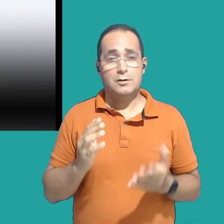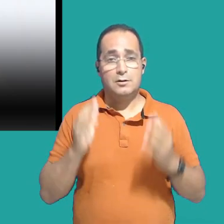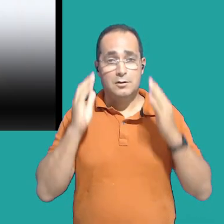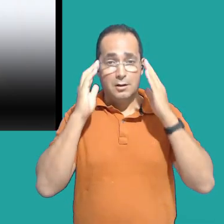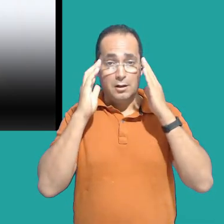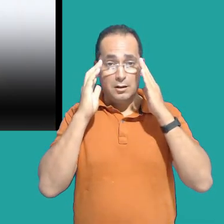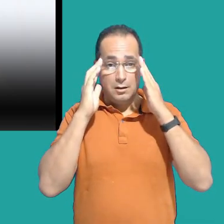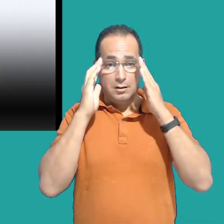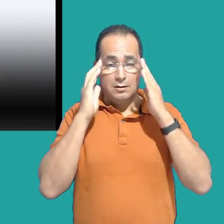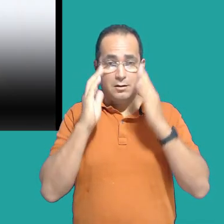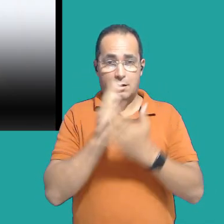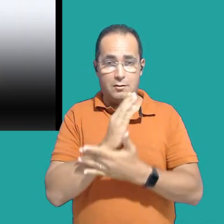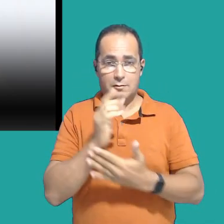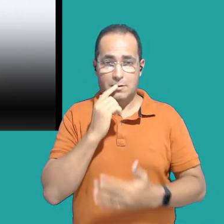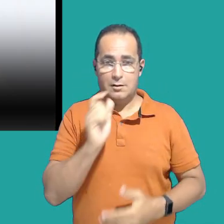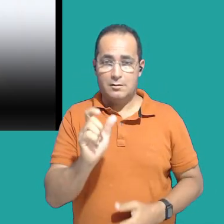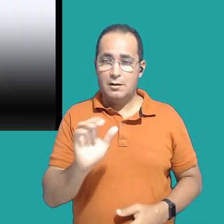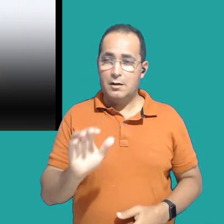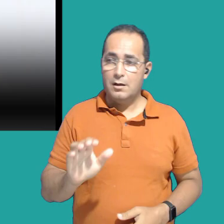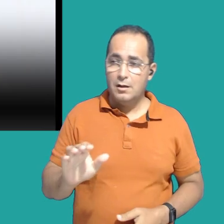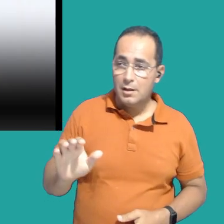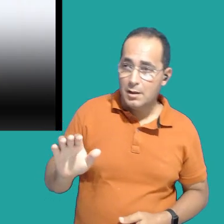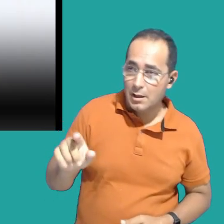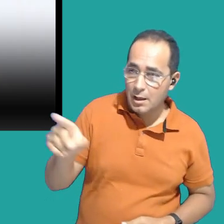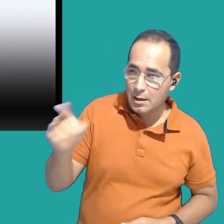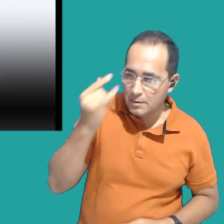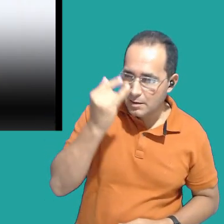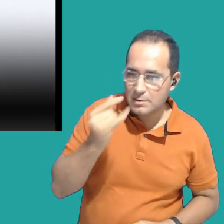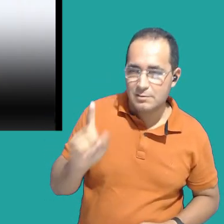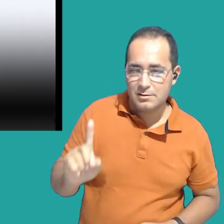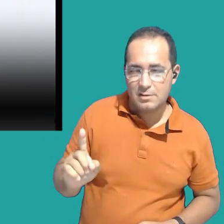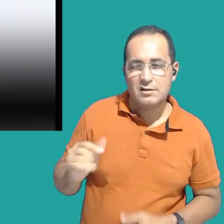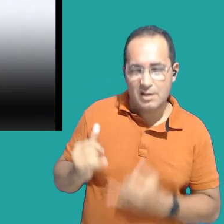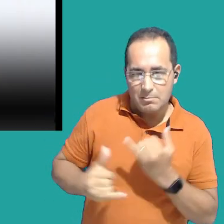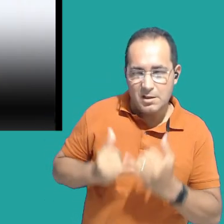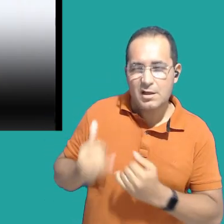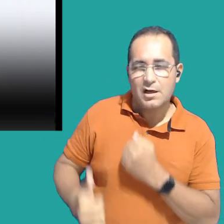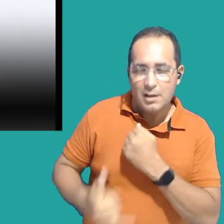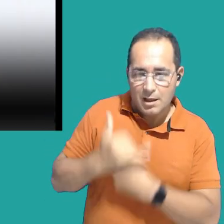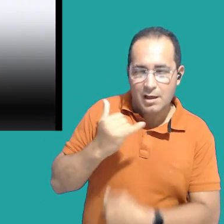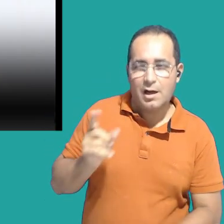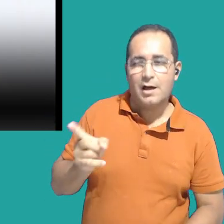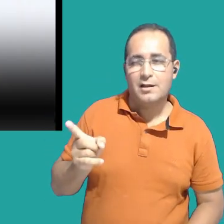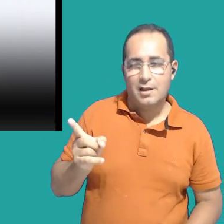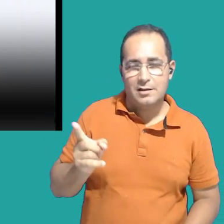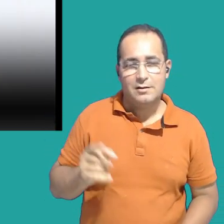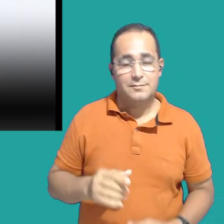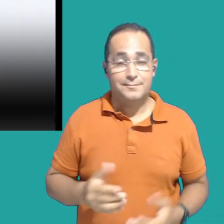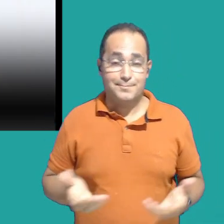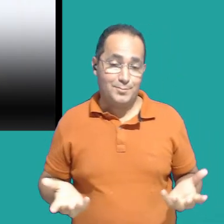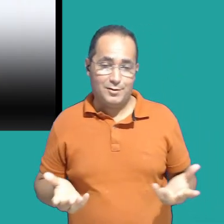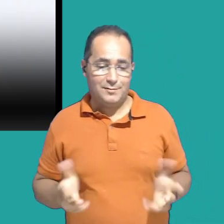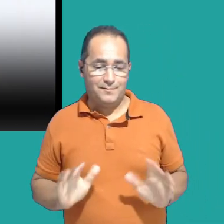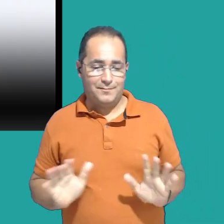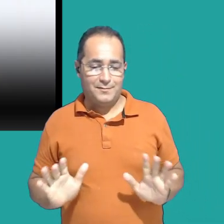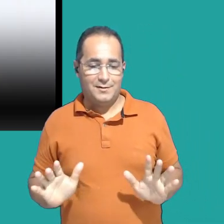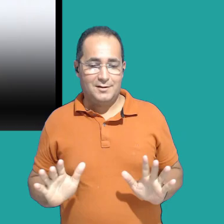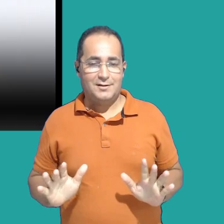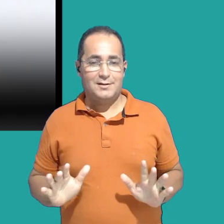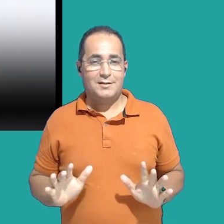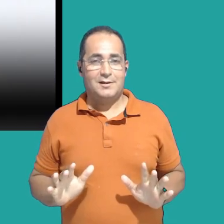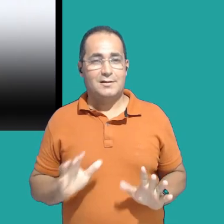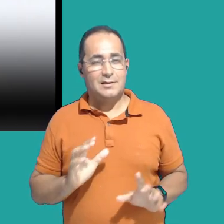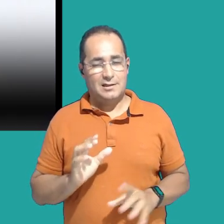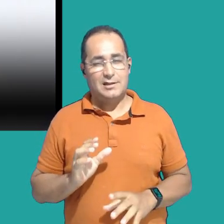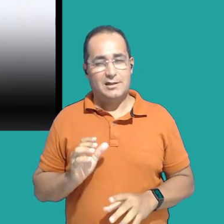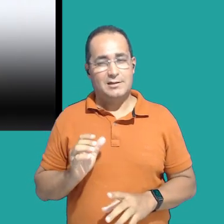o pessoal vem com umas palavrinhas assim, tu não é cego não, tu tá brincando, não sei o quê. Enfim,